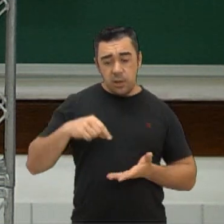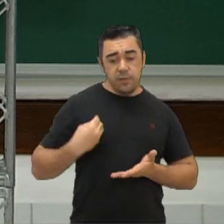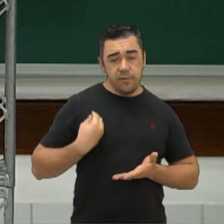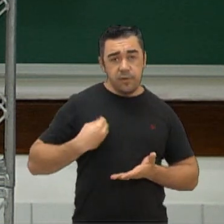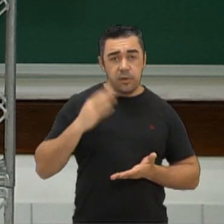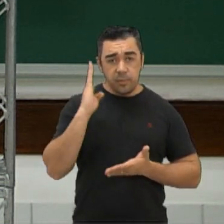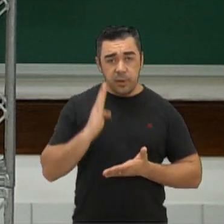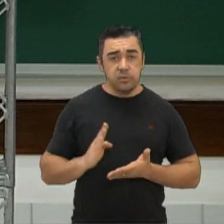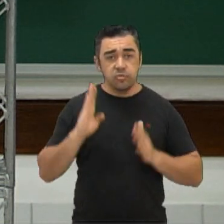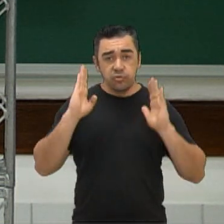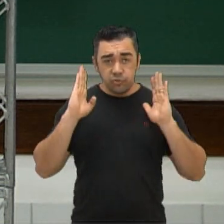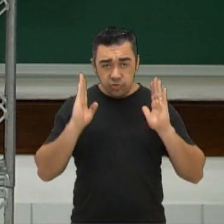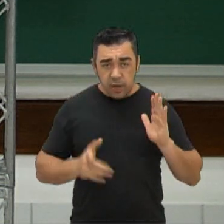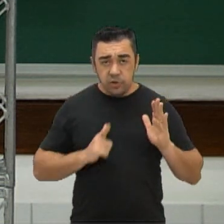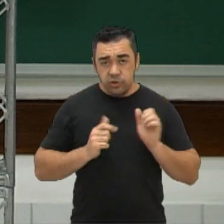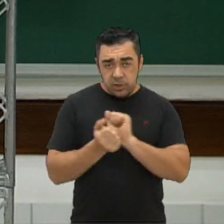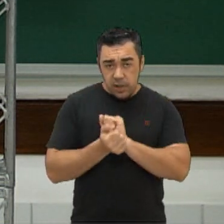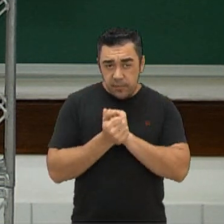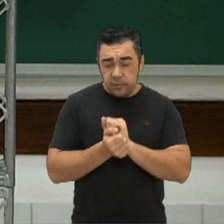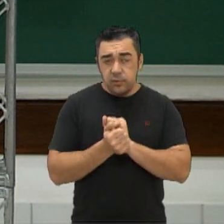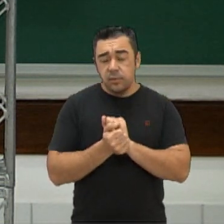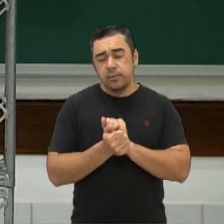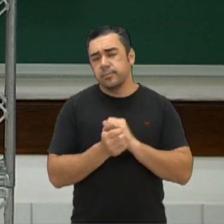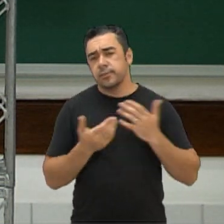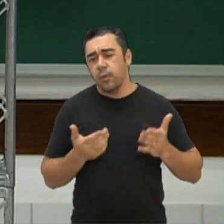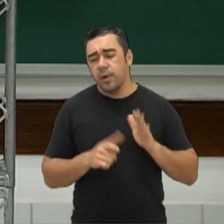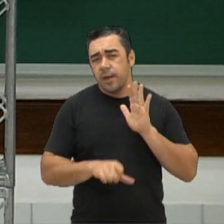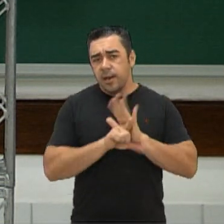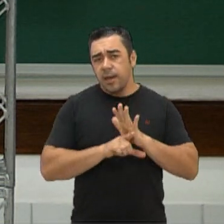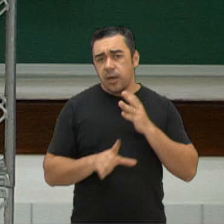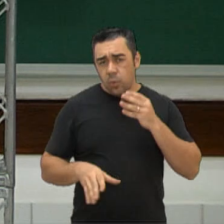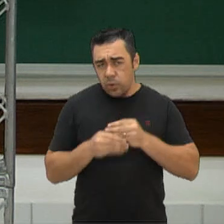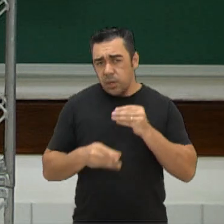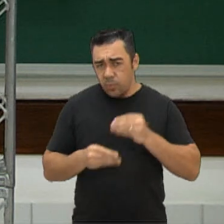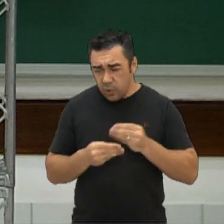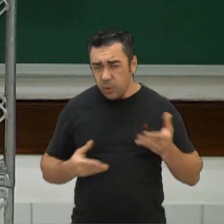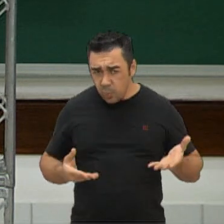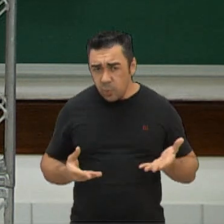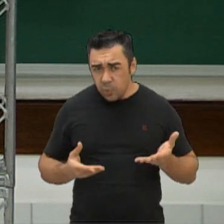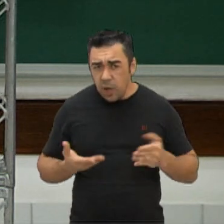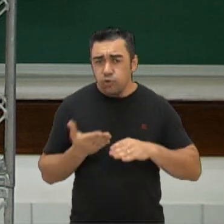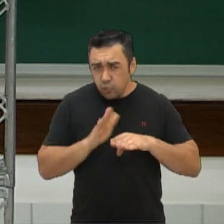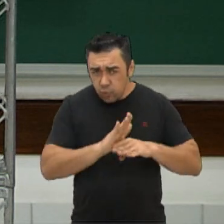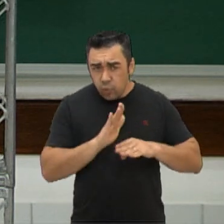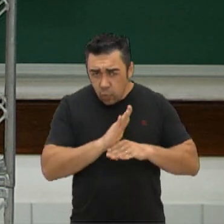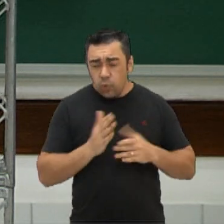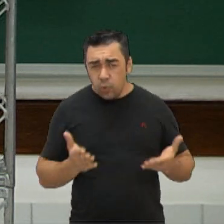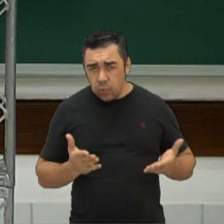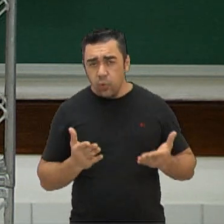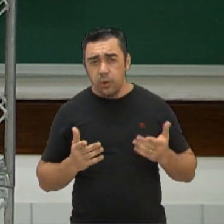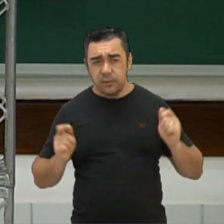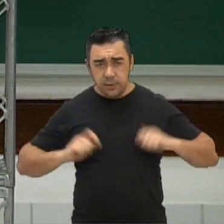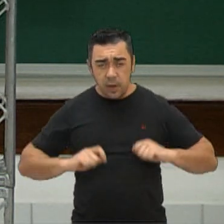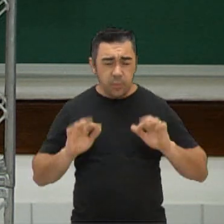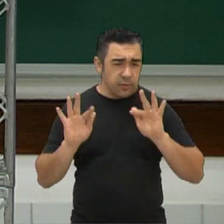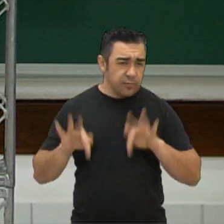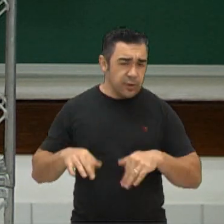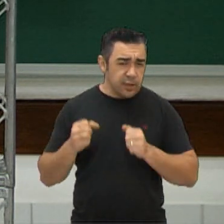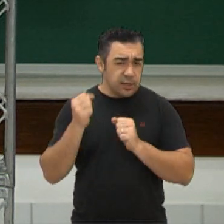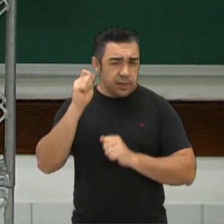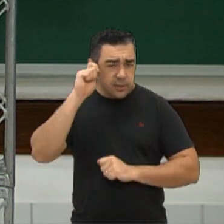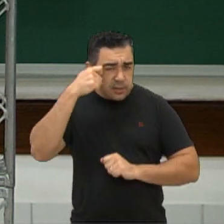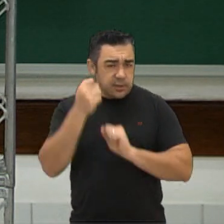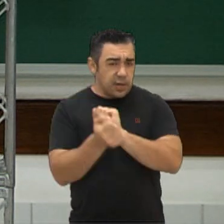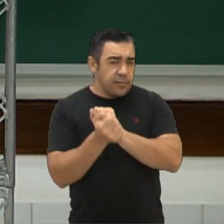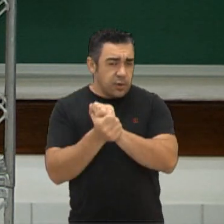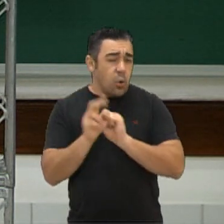Brasil, eles eram escravizados. Então, até que ponto essas leis contribuíram efetivamente para o fim da escravidão ou elas são